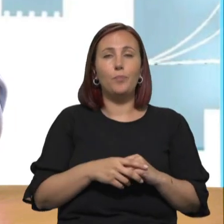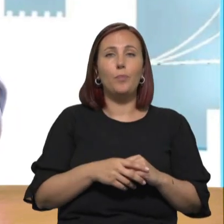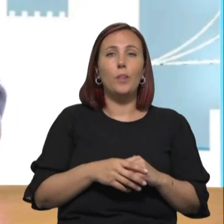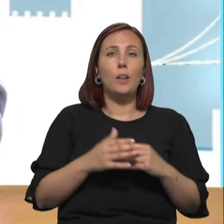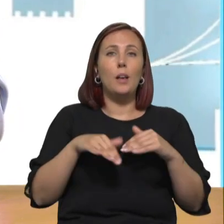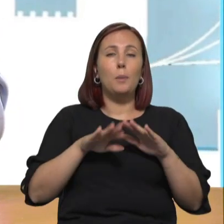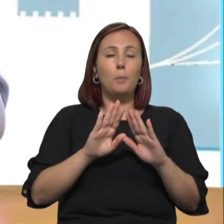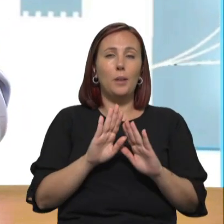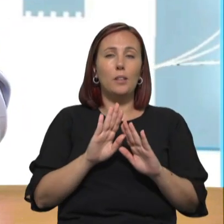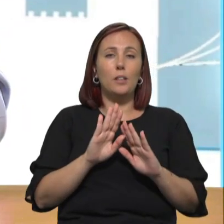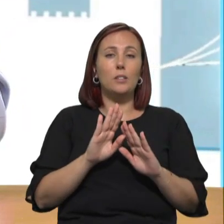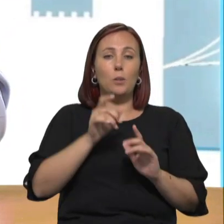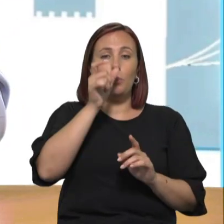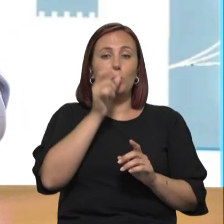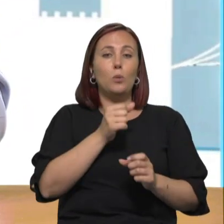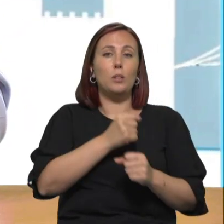os trabalhadores